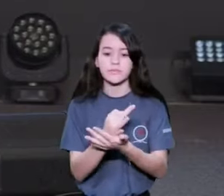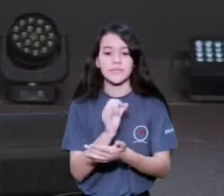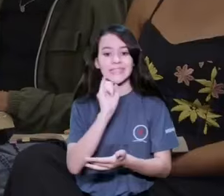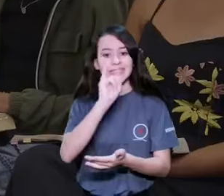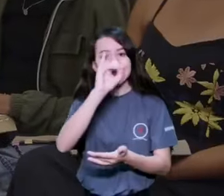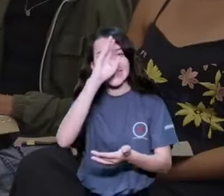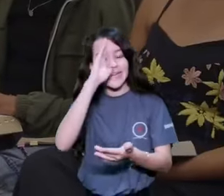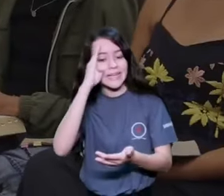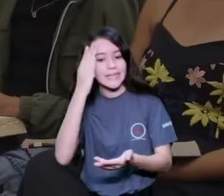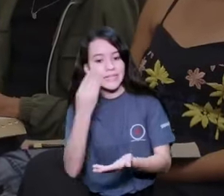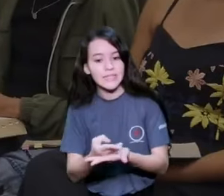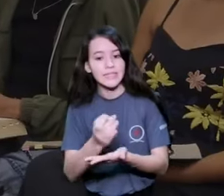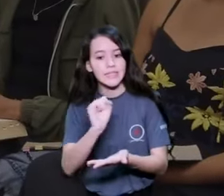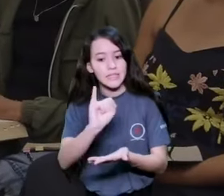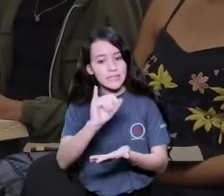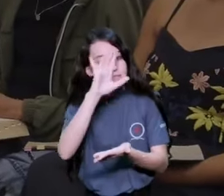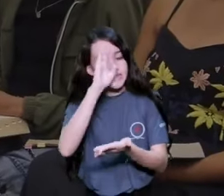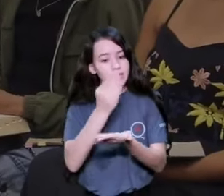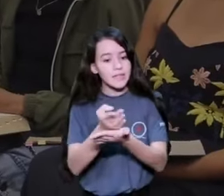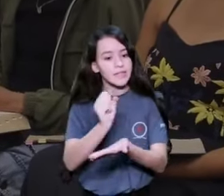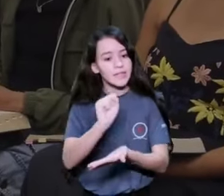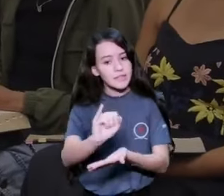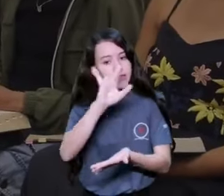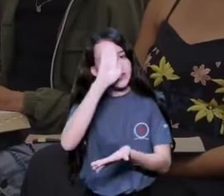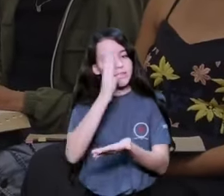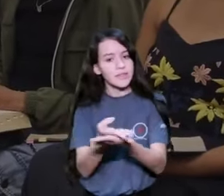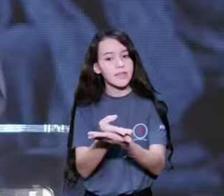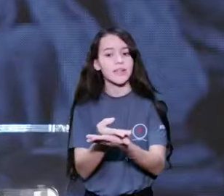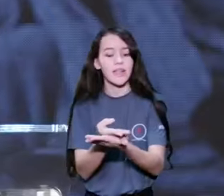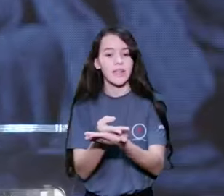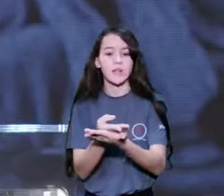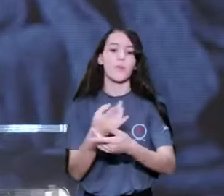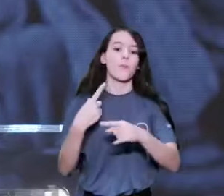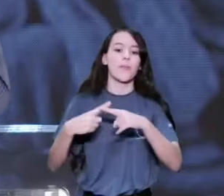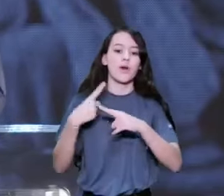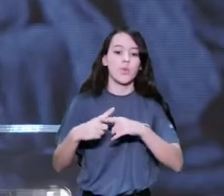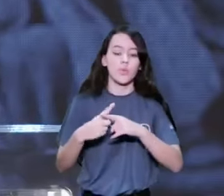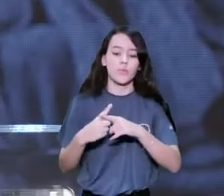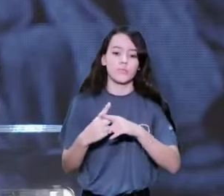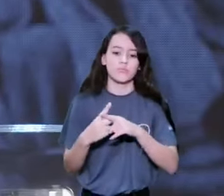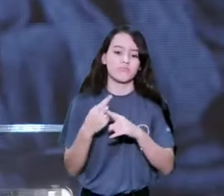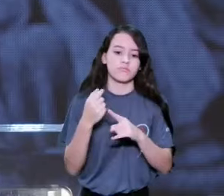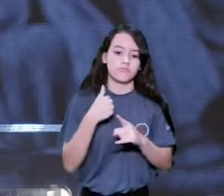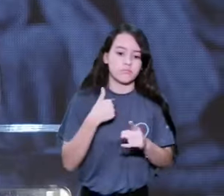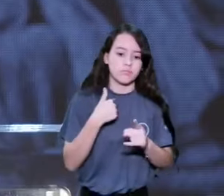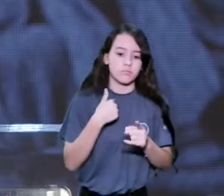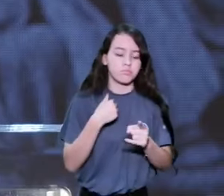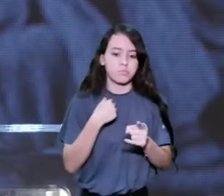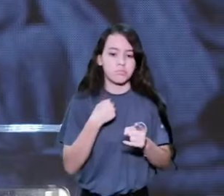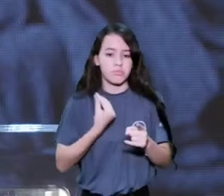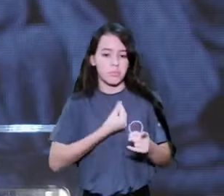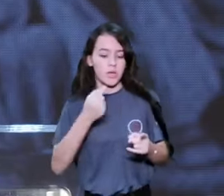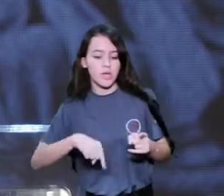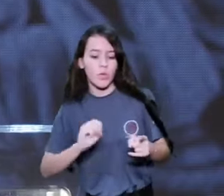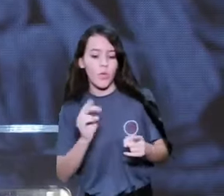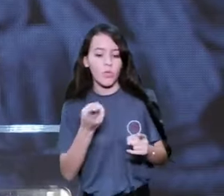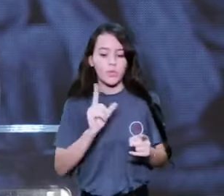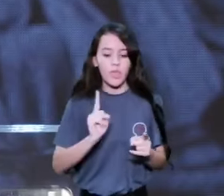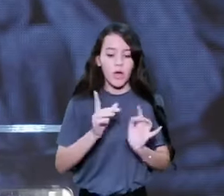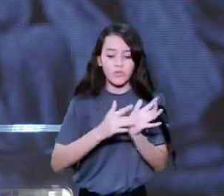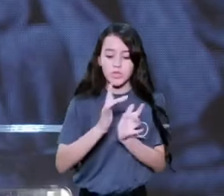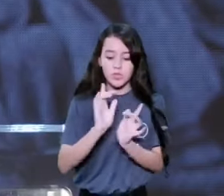crer e se crer e se crer e se crer e se crer porque eu estando ou não eu sou o mesmo e faço da